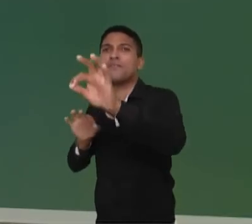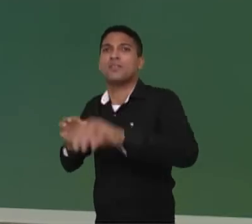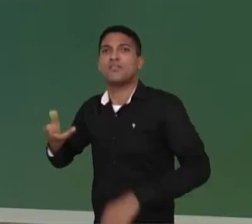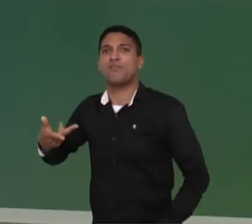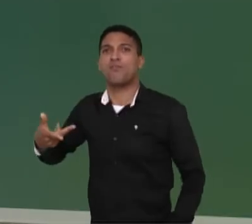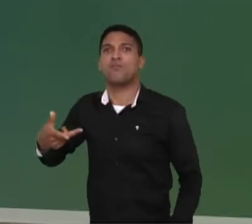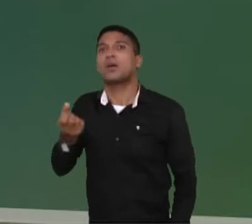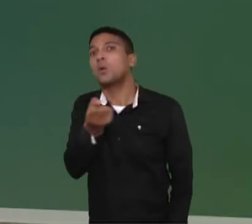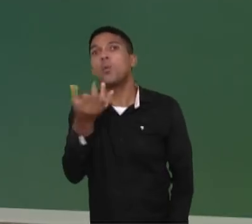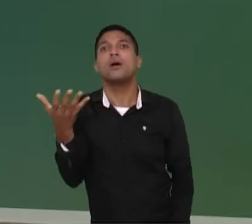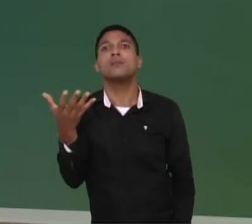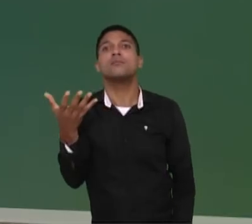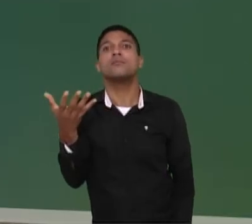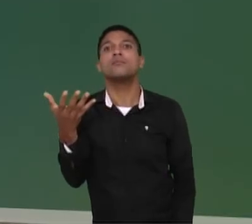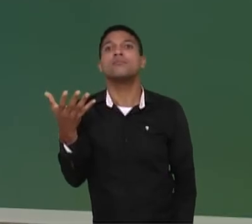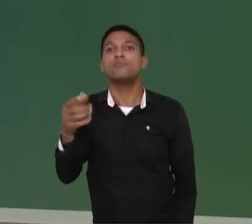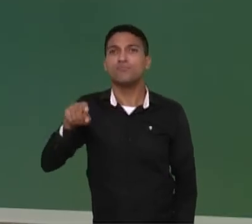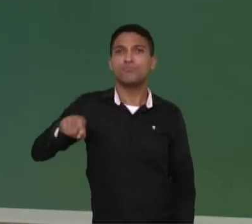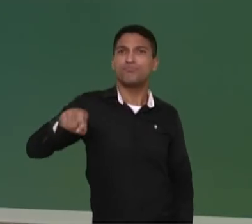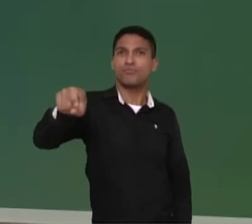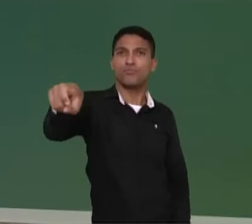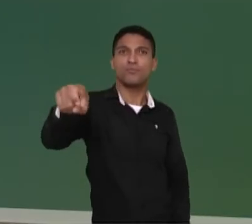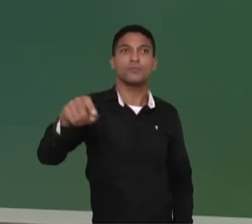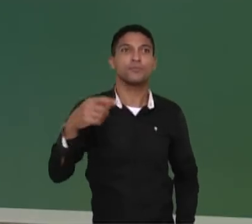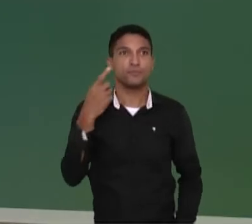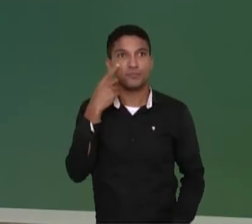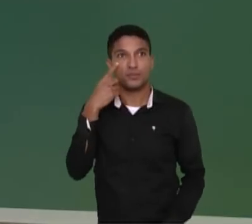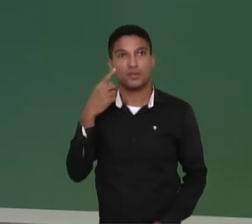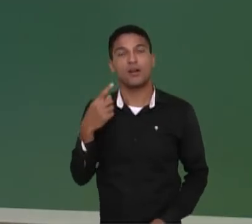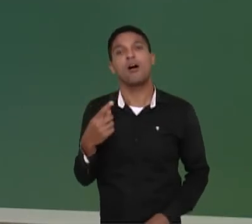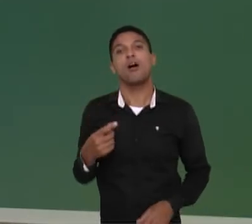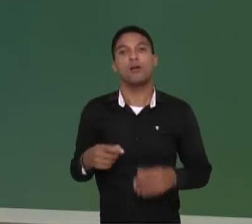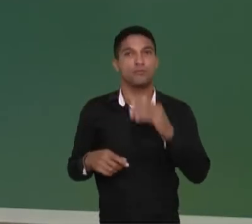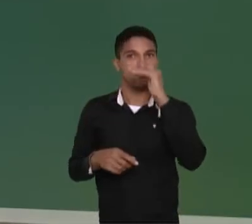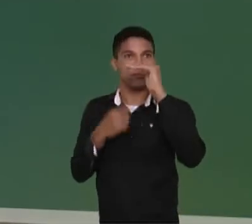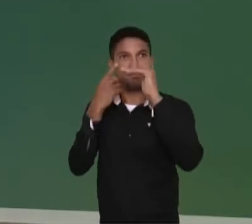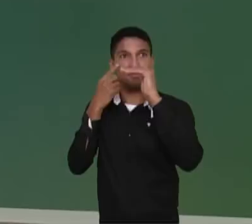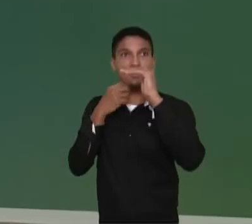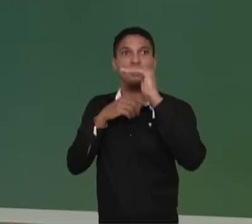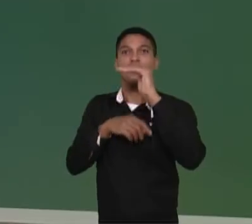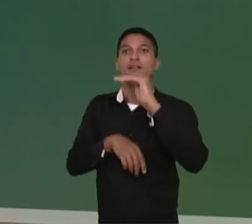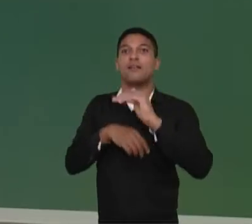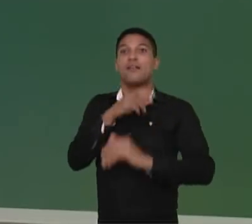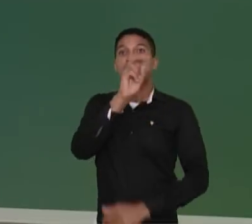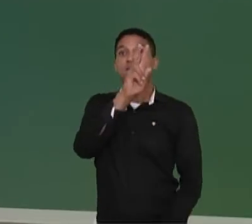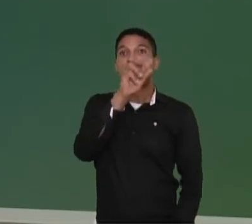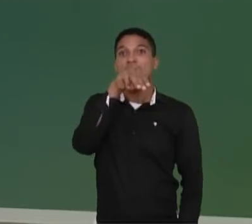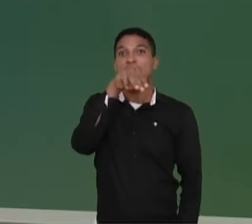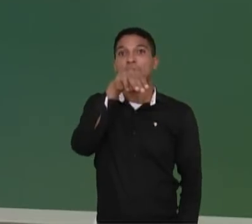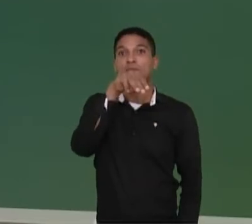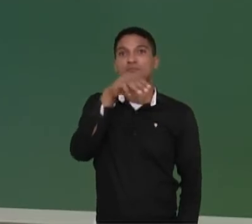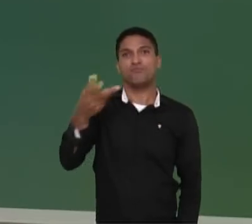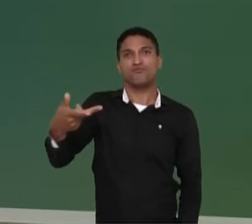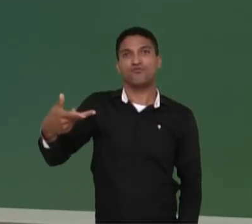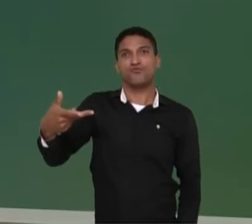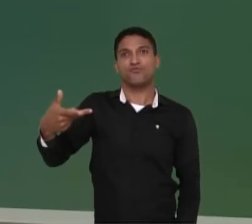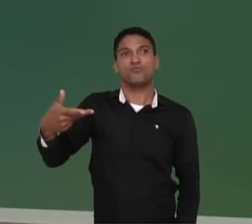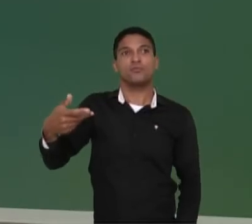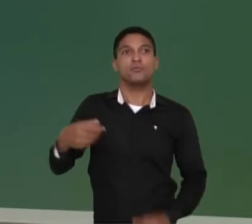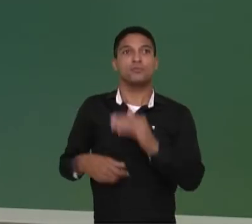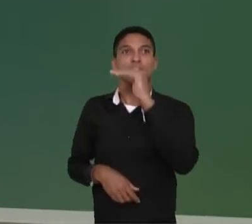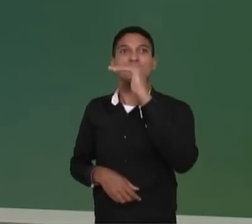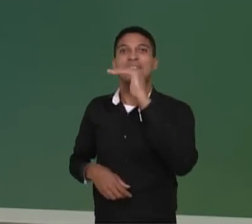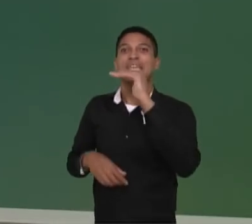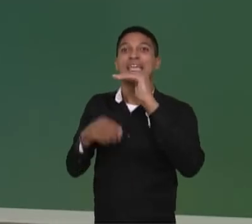velocidade média. Velocidade média, distância dividido pelo tempo. Qual que é a distância? 28 quilômetros. Qual que é o tempo?